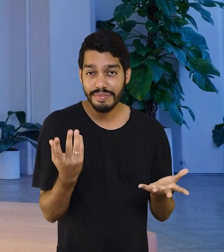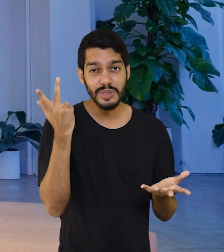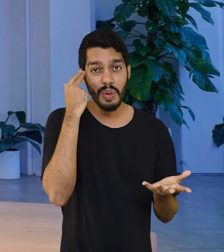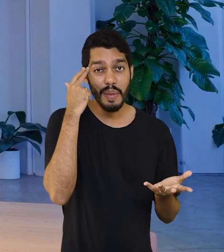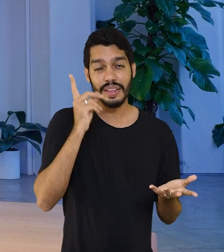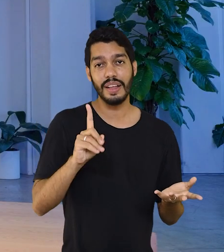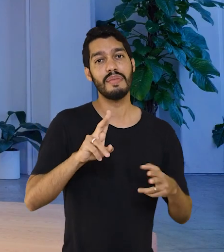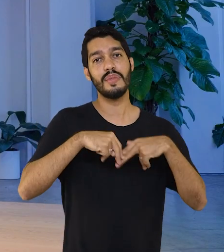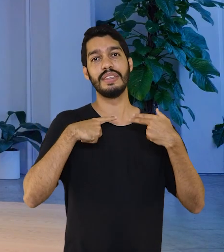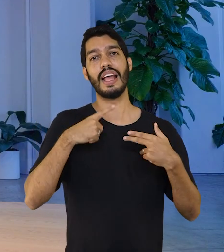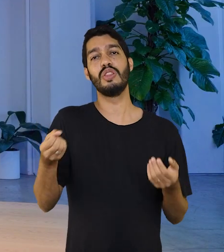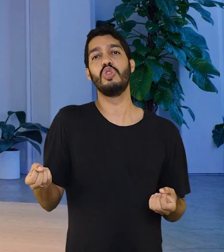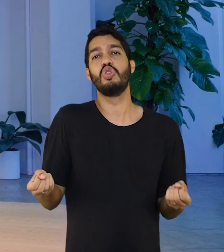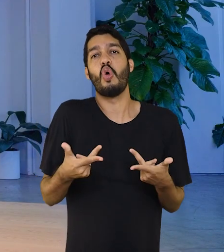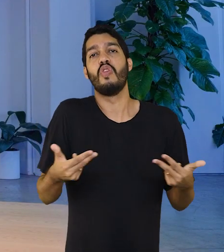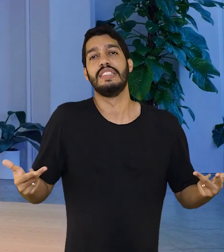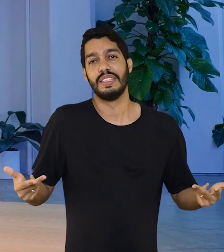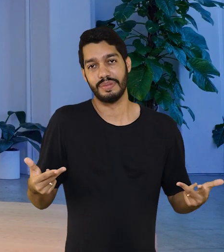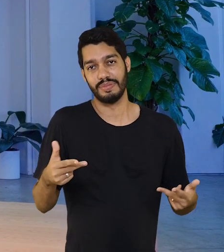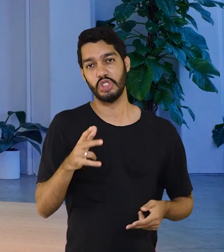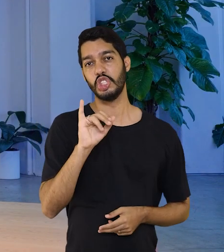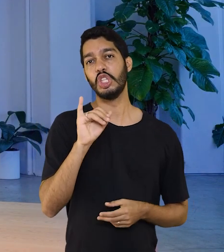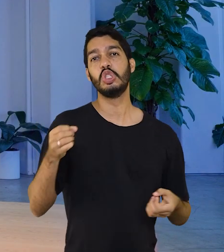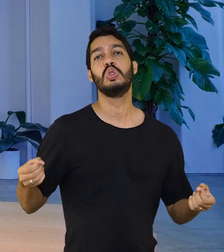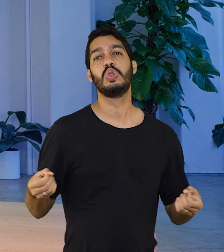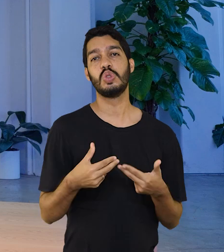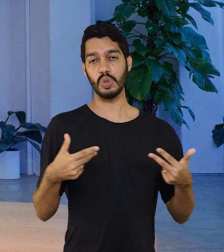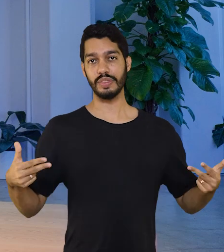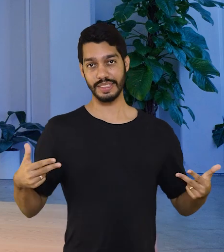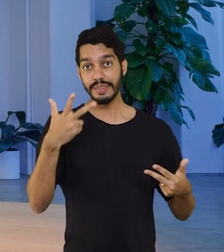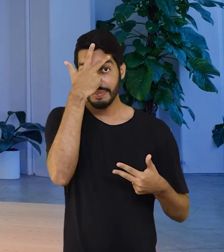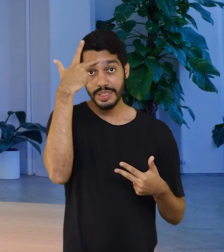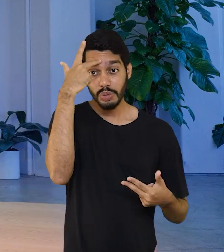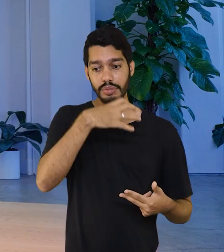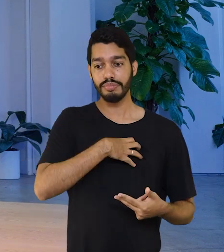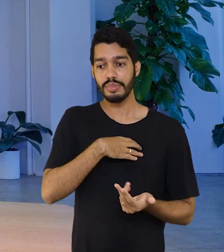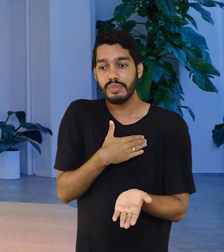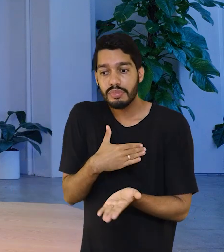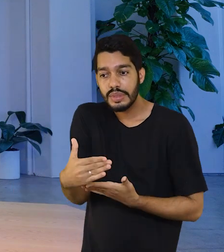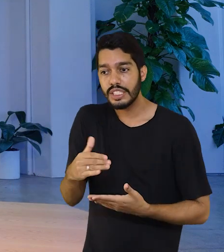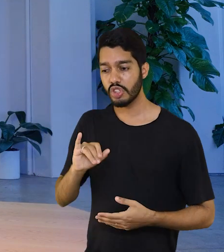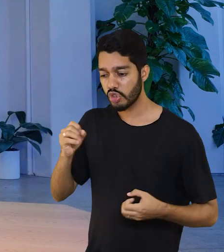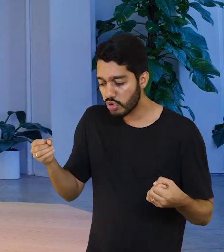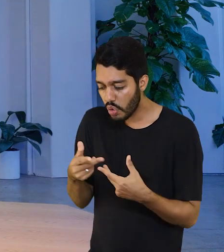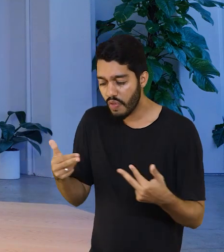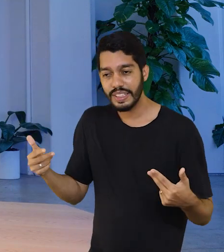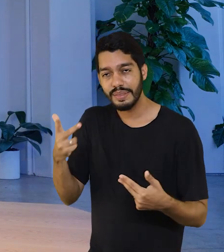é porque tem a ver com inovação. Isso é a dor de quem está